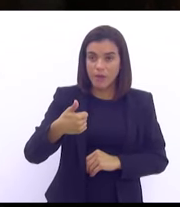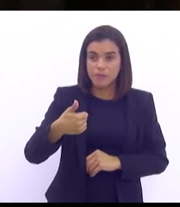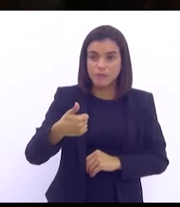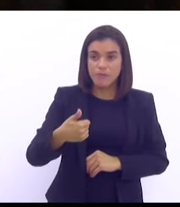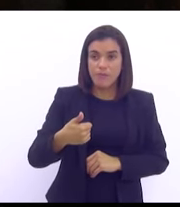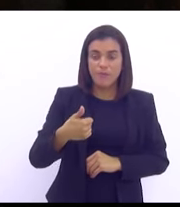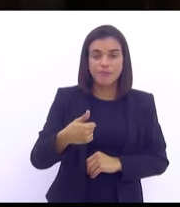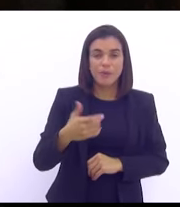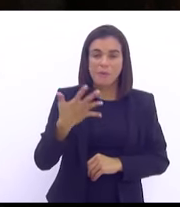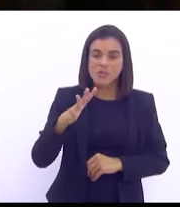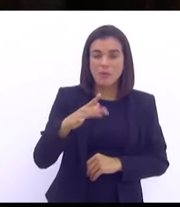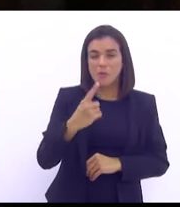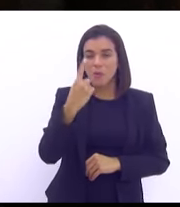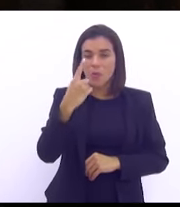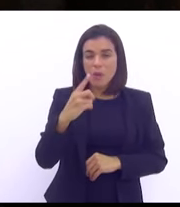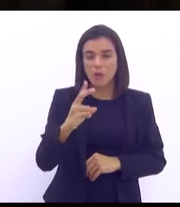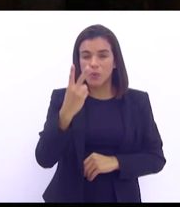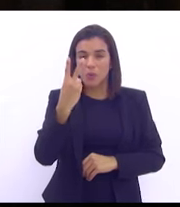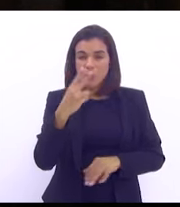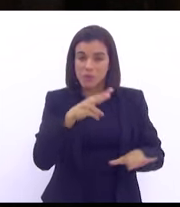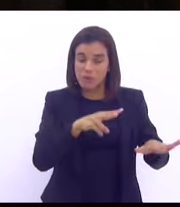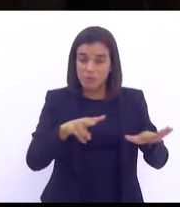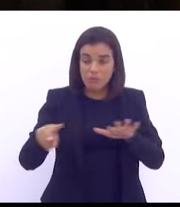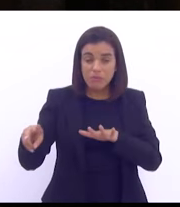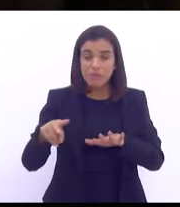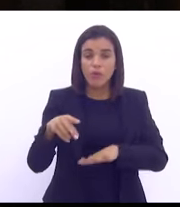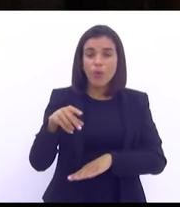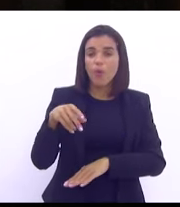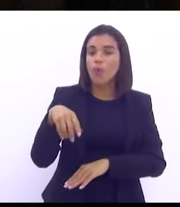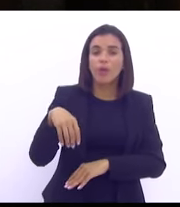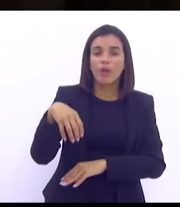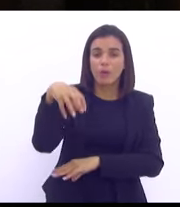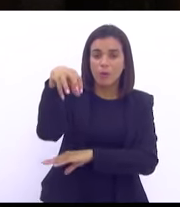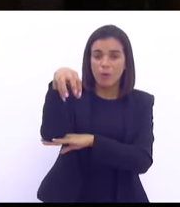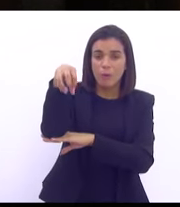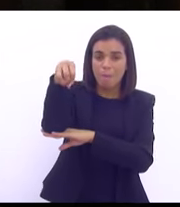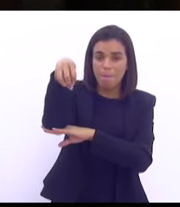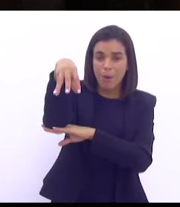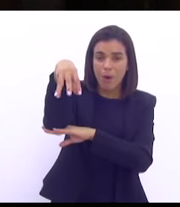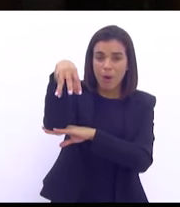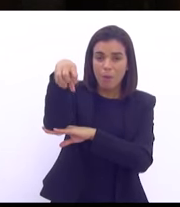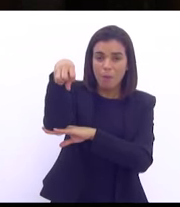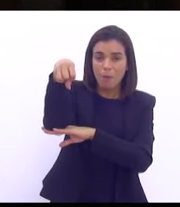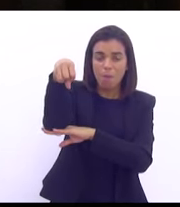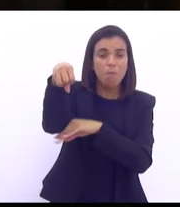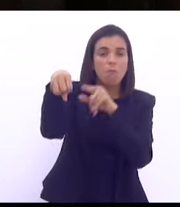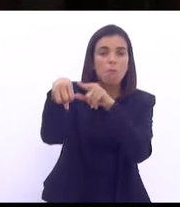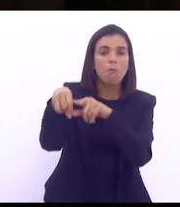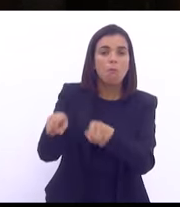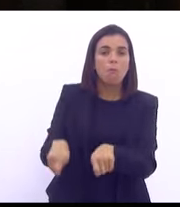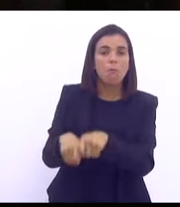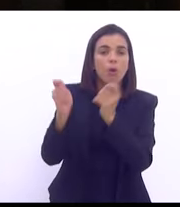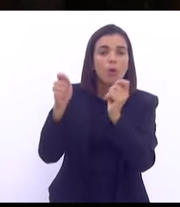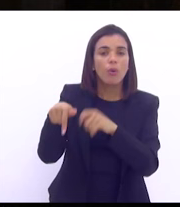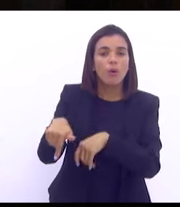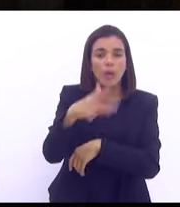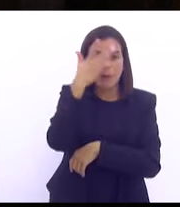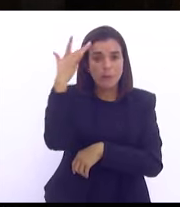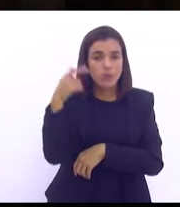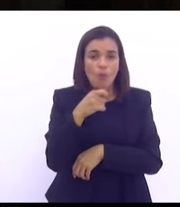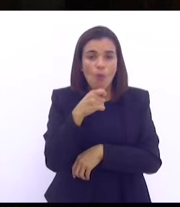duas semanas, um poste foi danificado e as pessoas estão sem